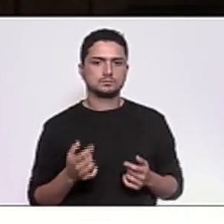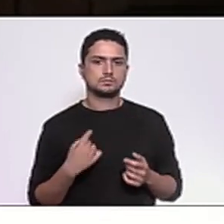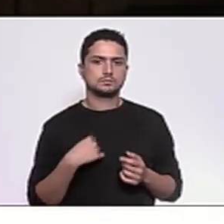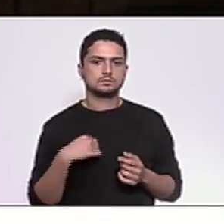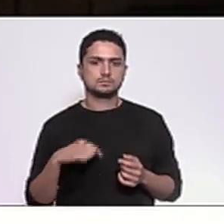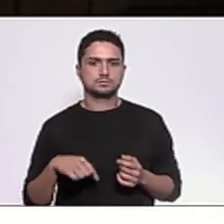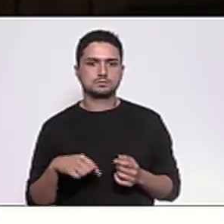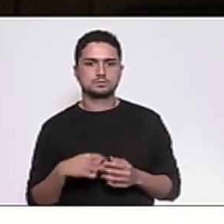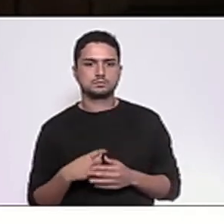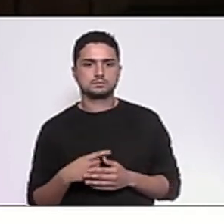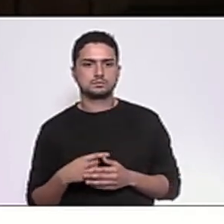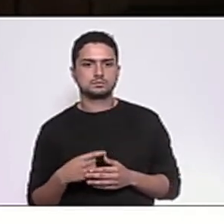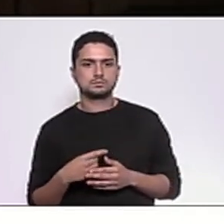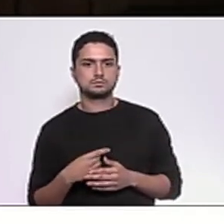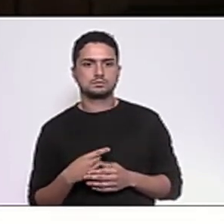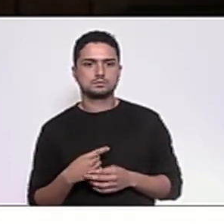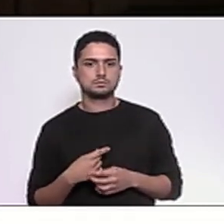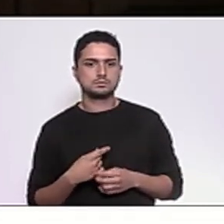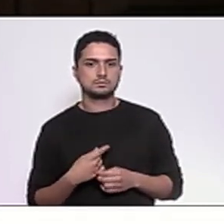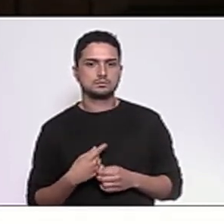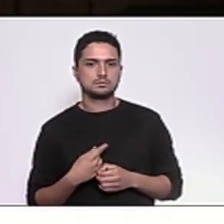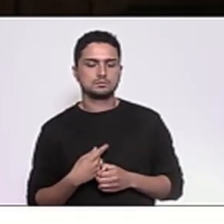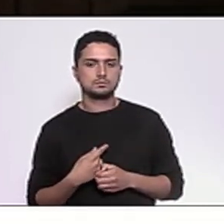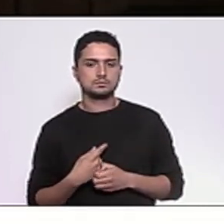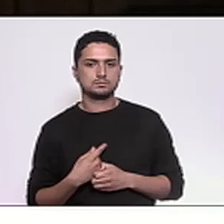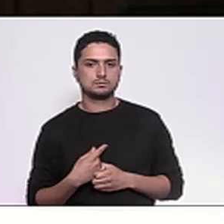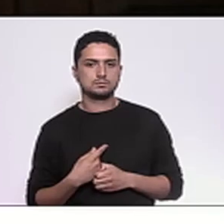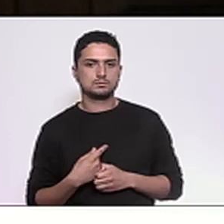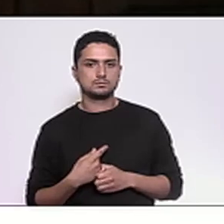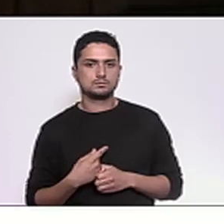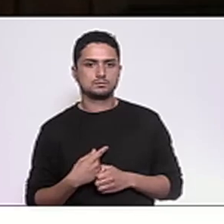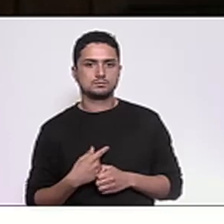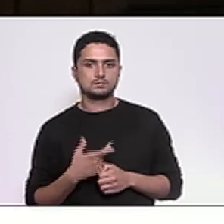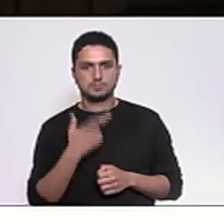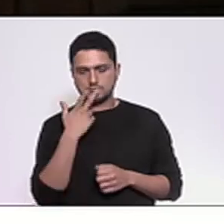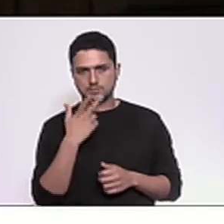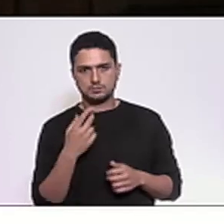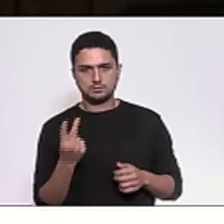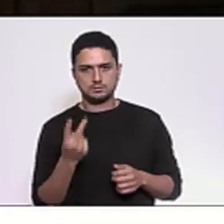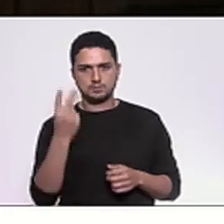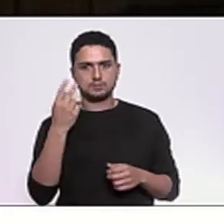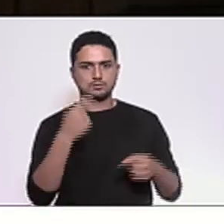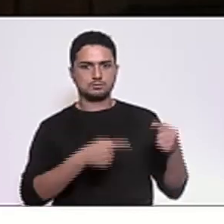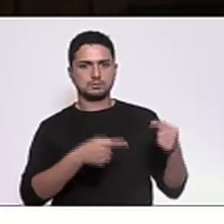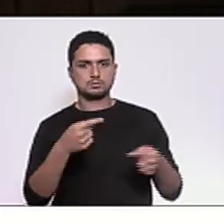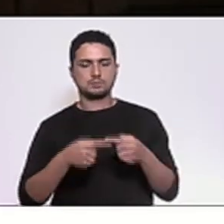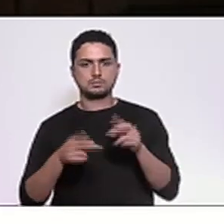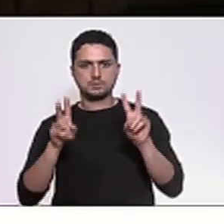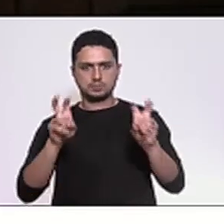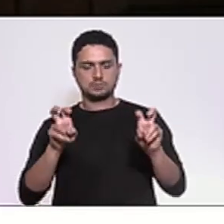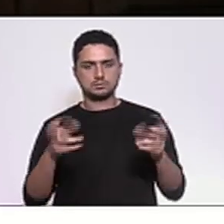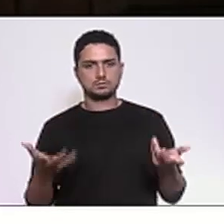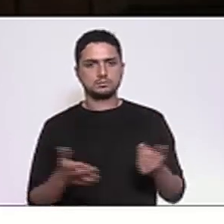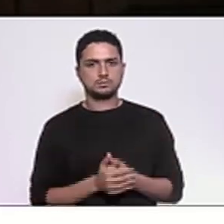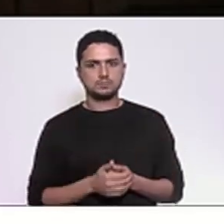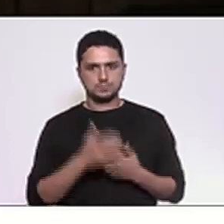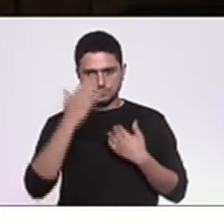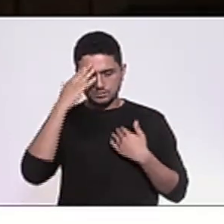aqui refletindo, emitindo o meu juízo de valor sobre tal questão. Muito obrigado, senhora presidente.